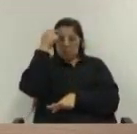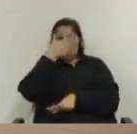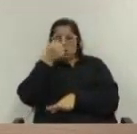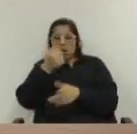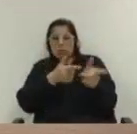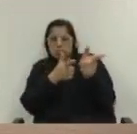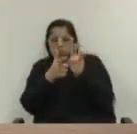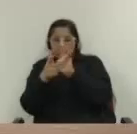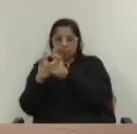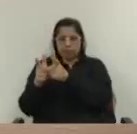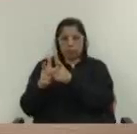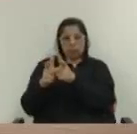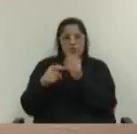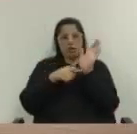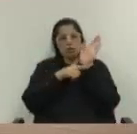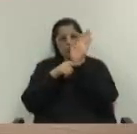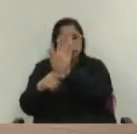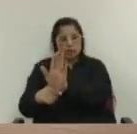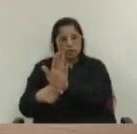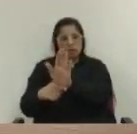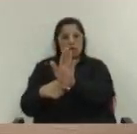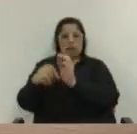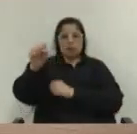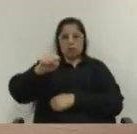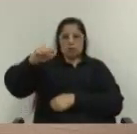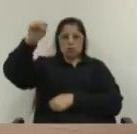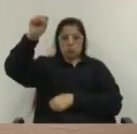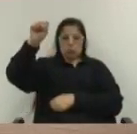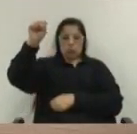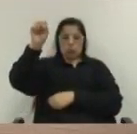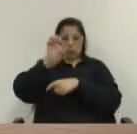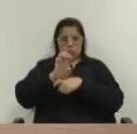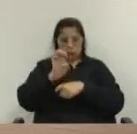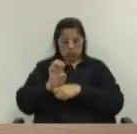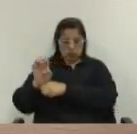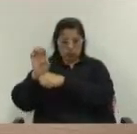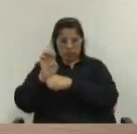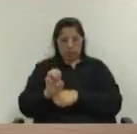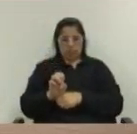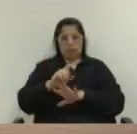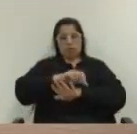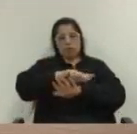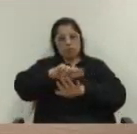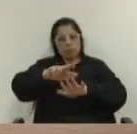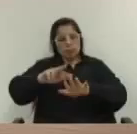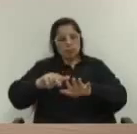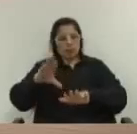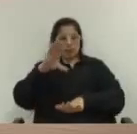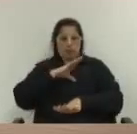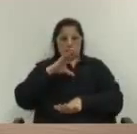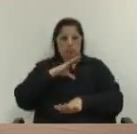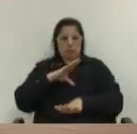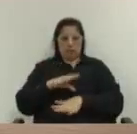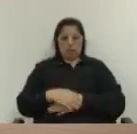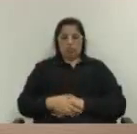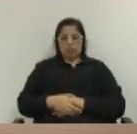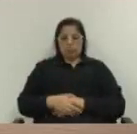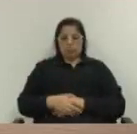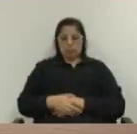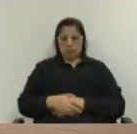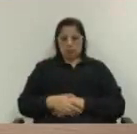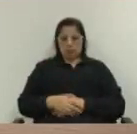combatido no setor sul do estado e lutado nas cidades de Buri, Ligiana e Itararé, como integrante da